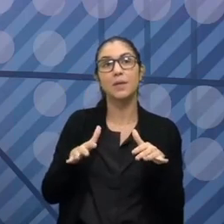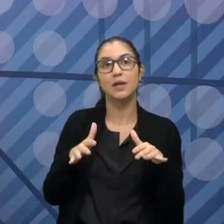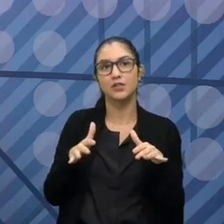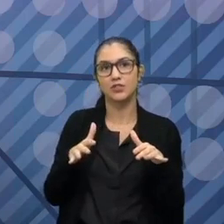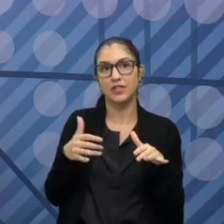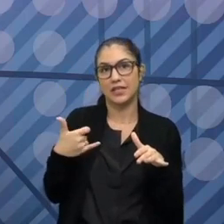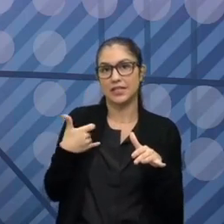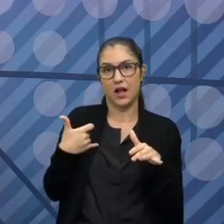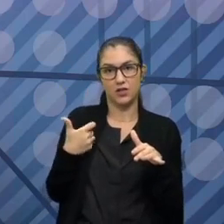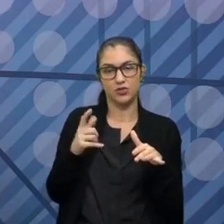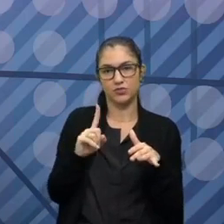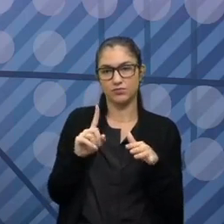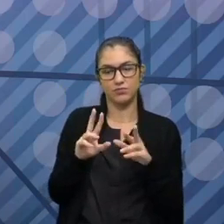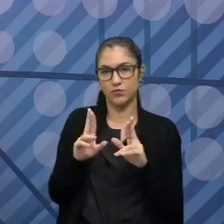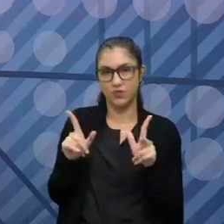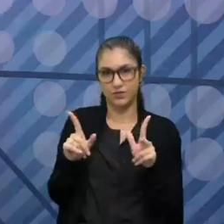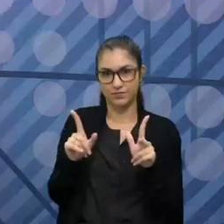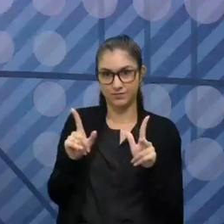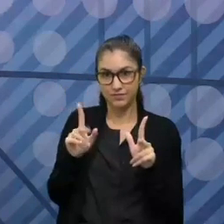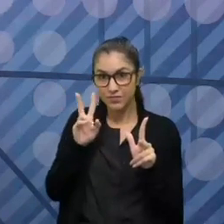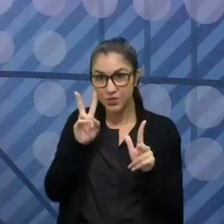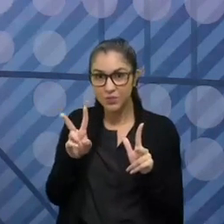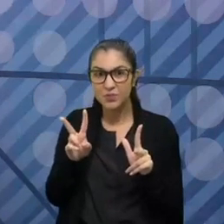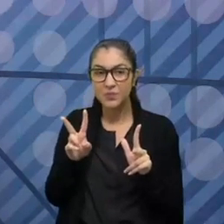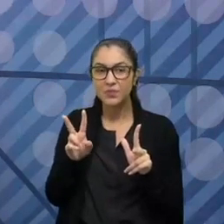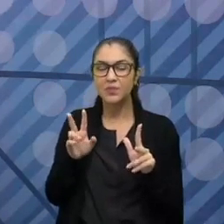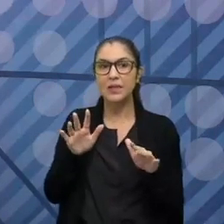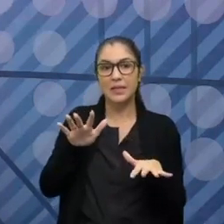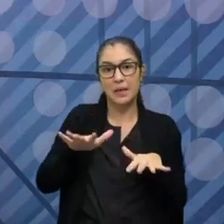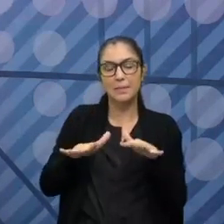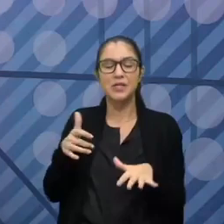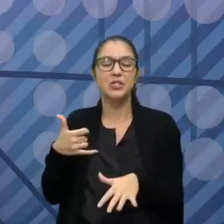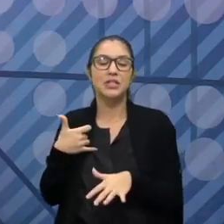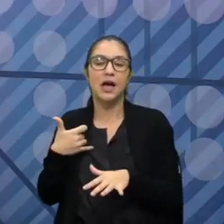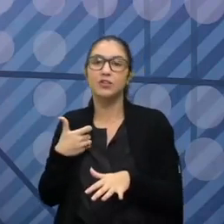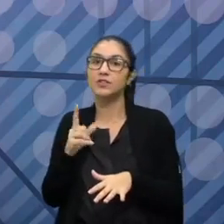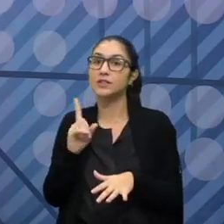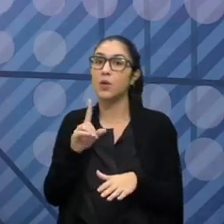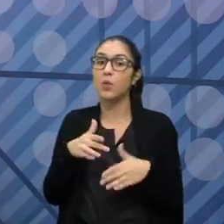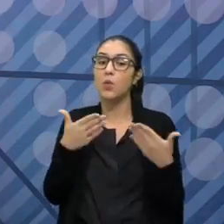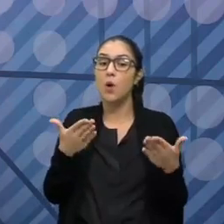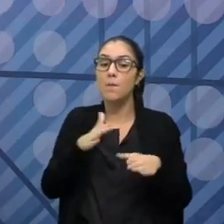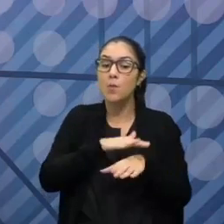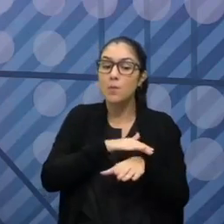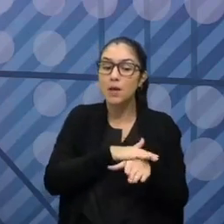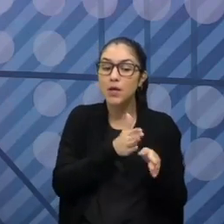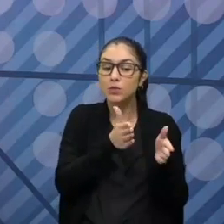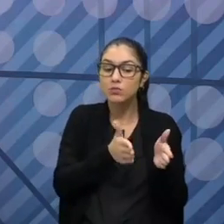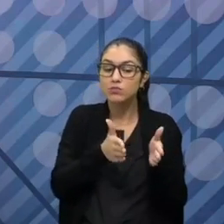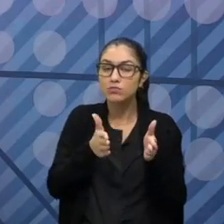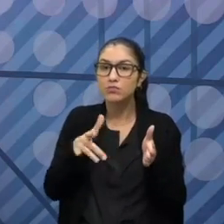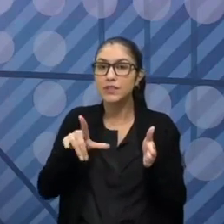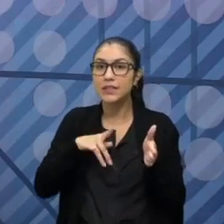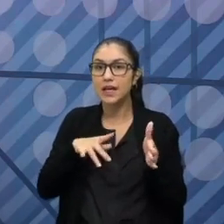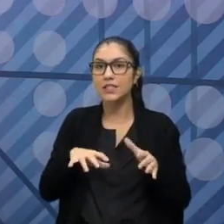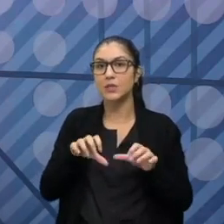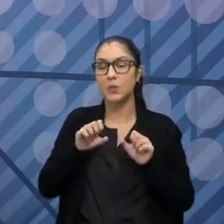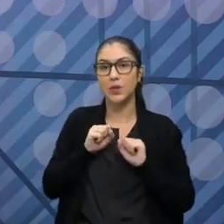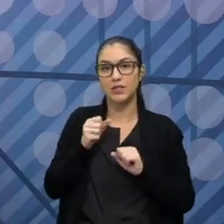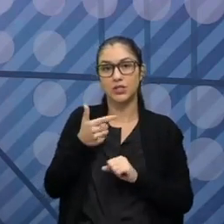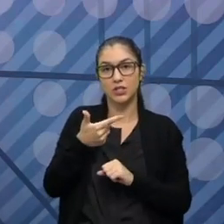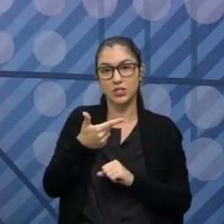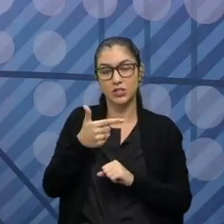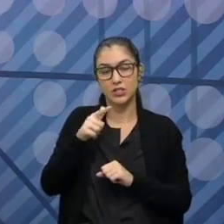não da idade que ele tem. Prestaram atenção nisso? Não depende da idade, depende do nível que ele tem de aquisição da segunda